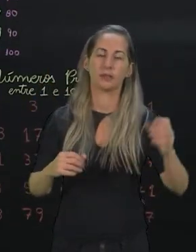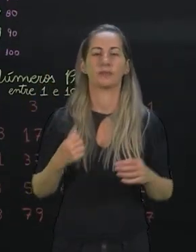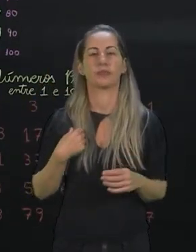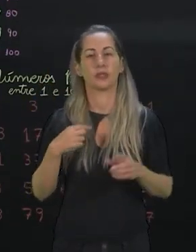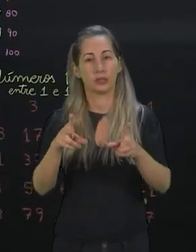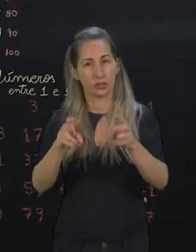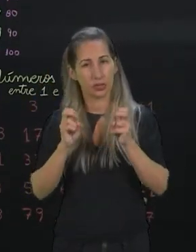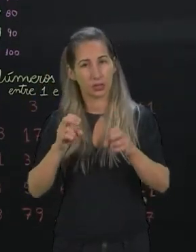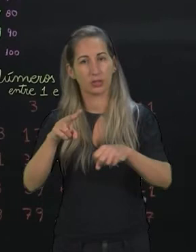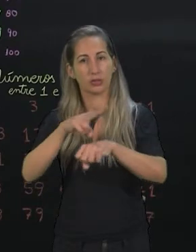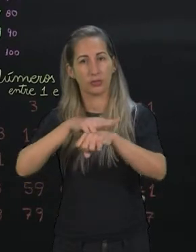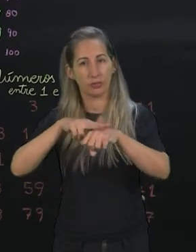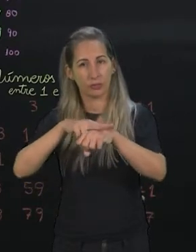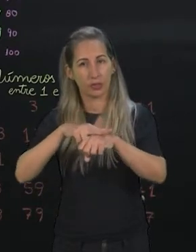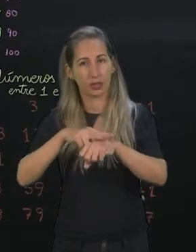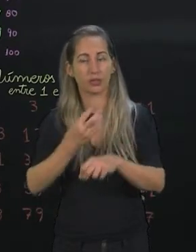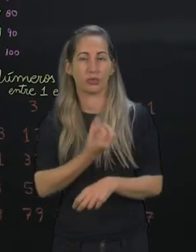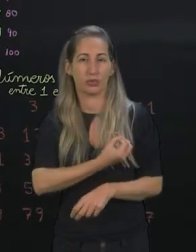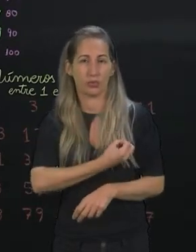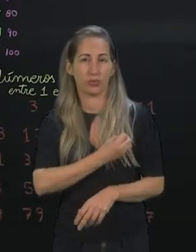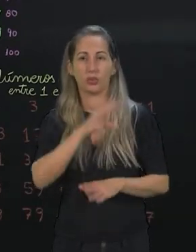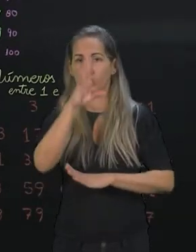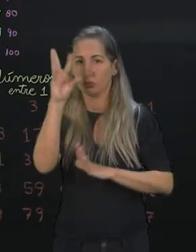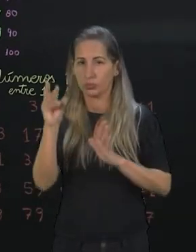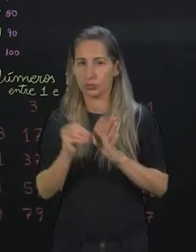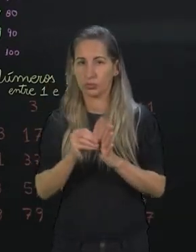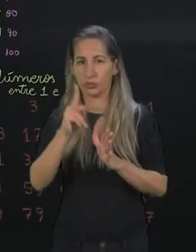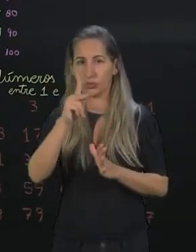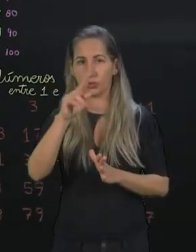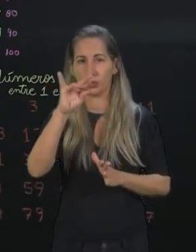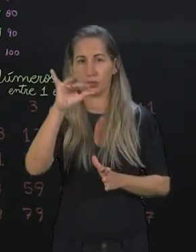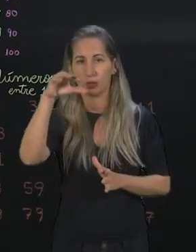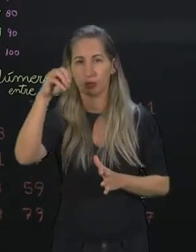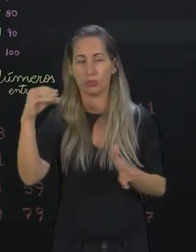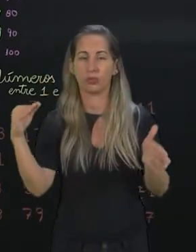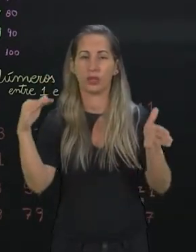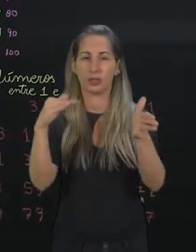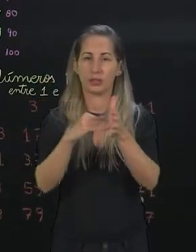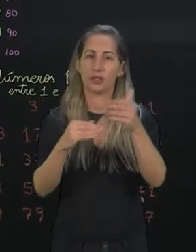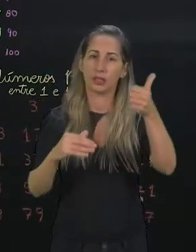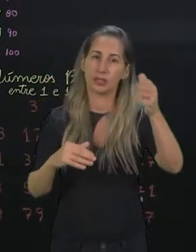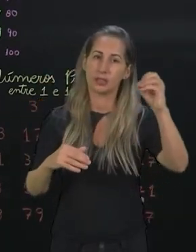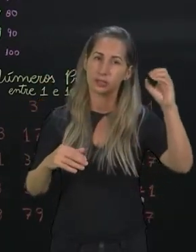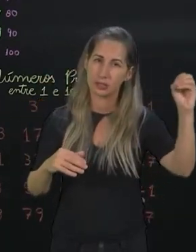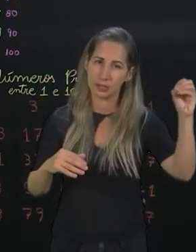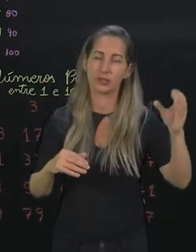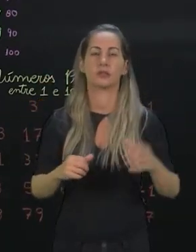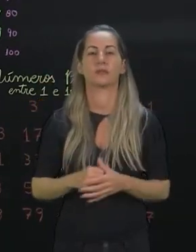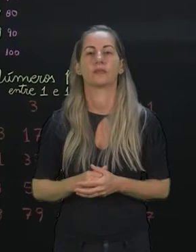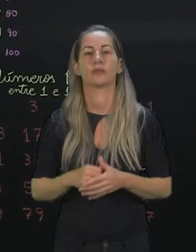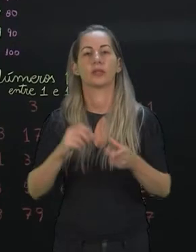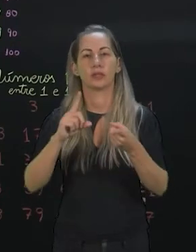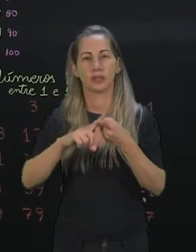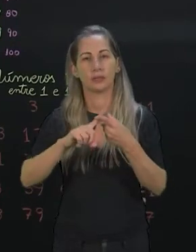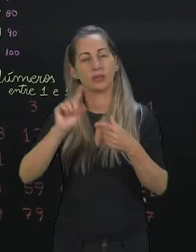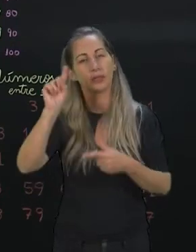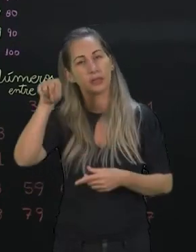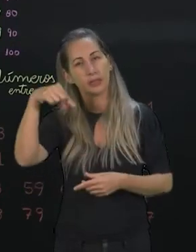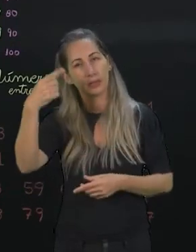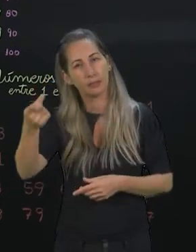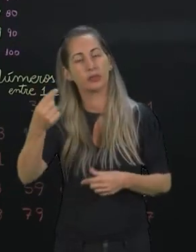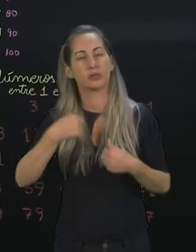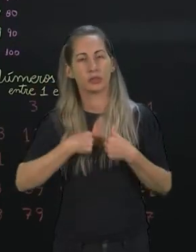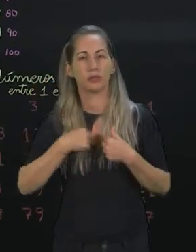destacando aqui de verde todos esses números primos de 1 até 100. Inclusive também, em seguida,